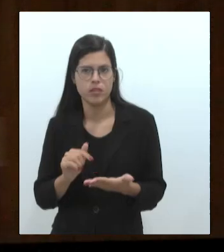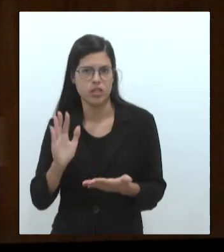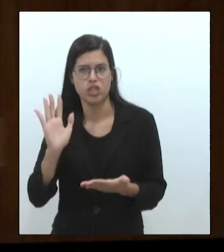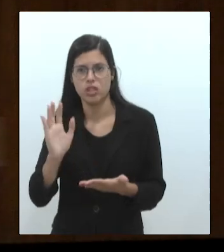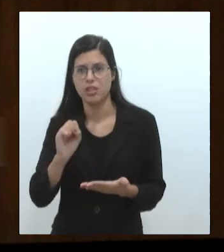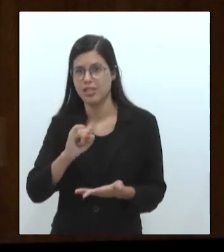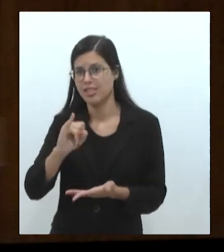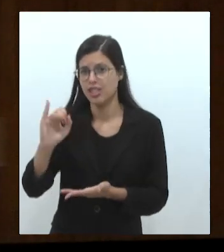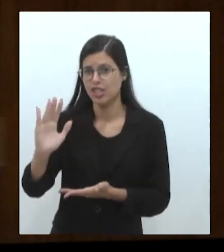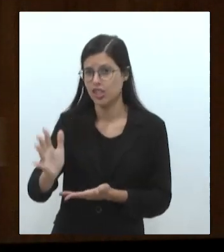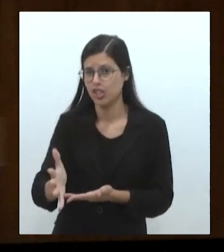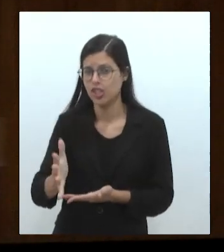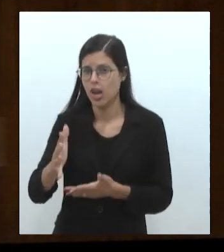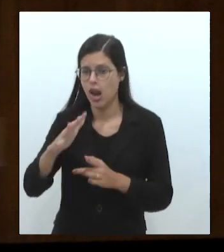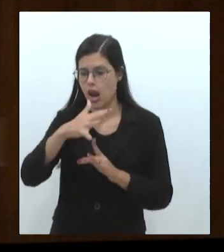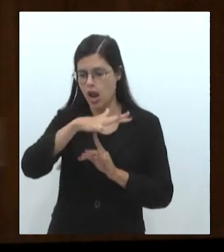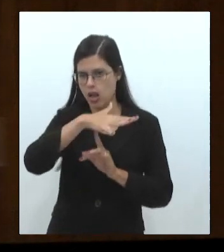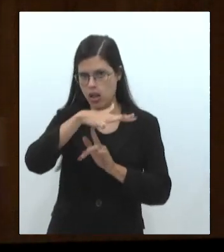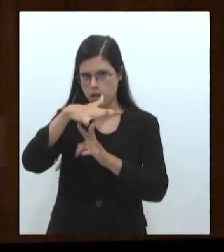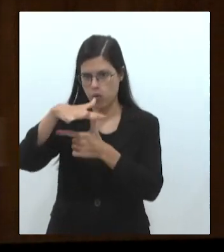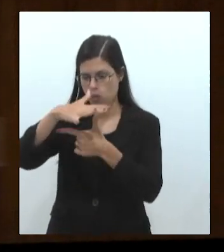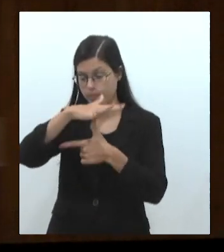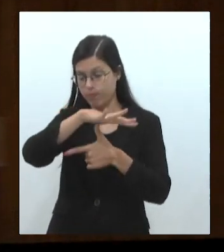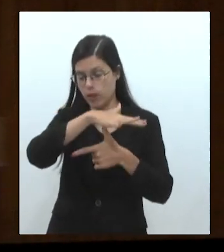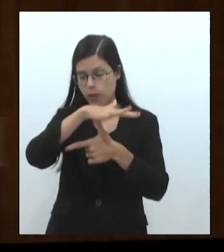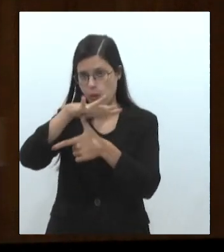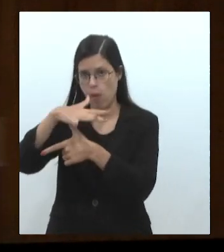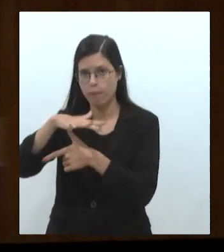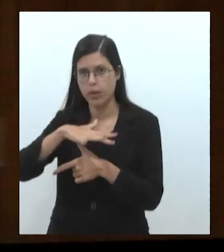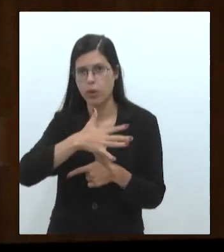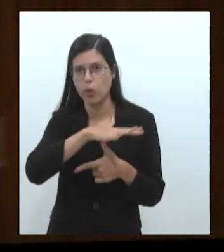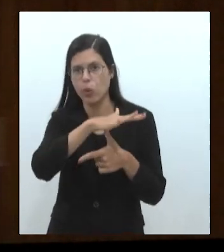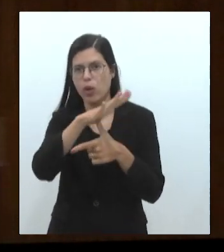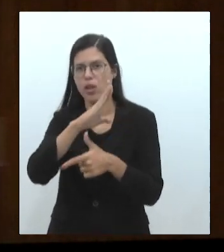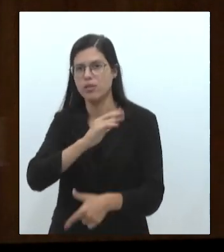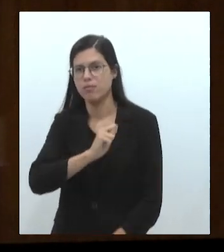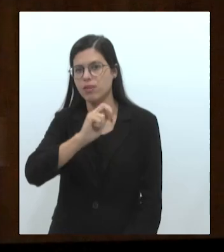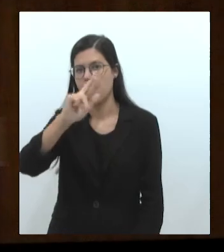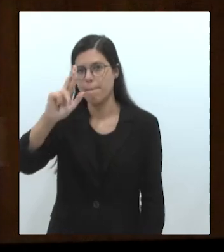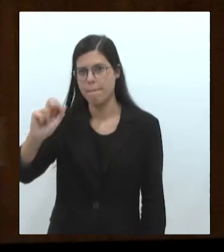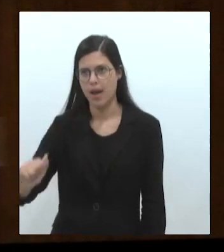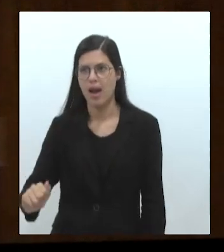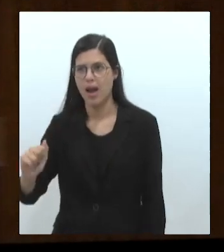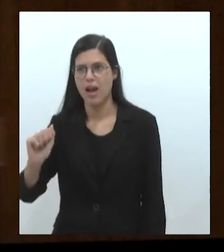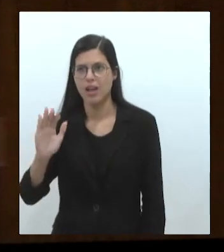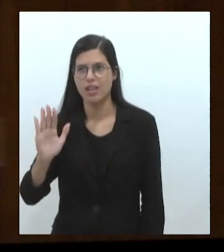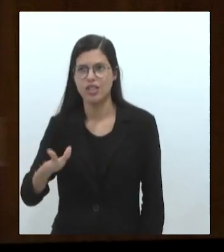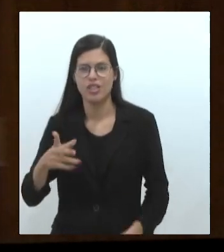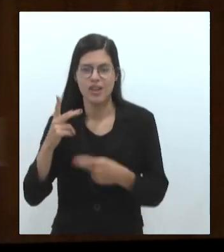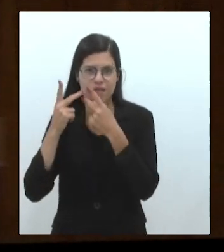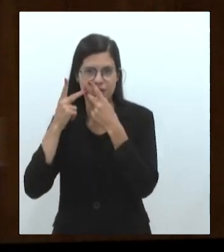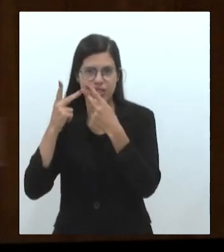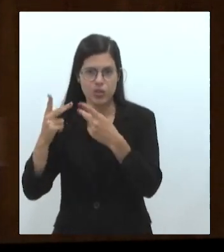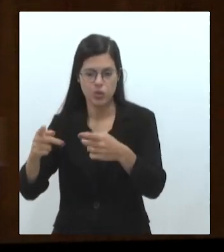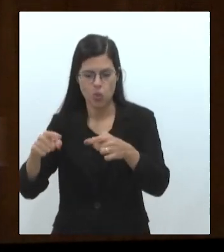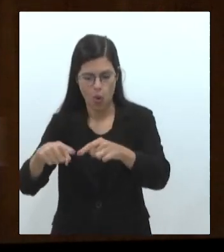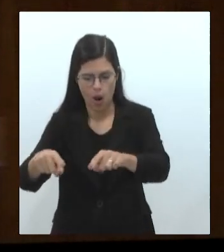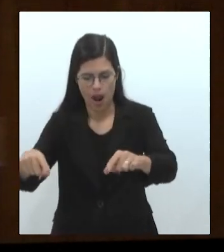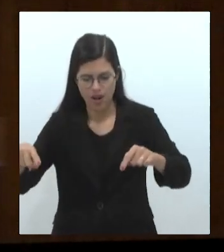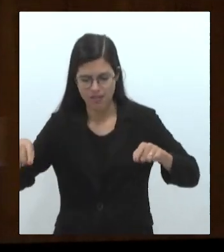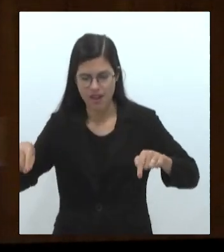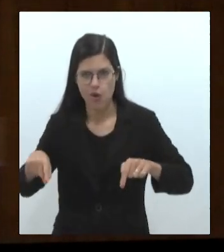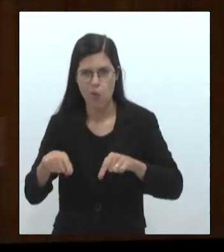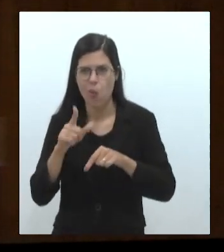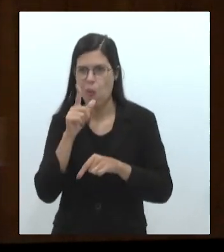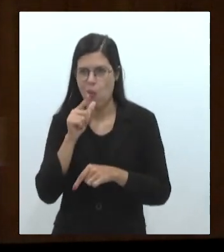pegou um helicóptero na Barra da Tijuca e se dirigiu à Lagoa Rodrigo de Freitas. O